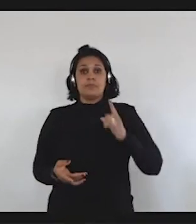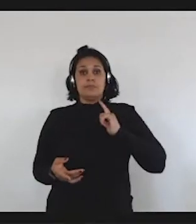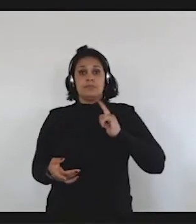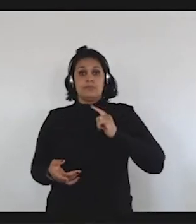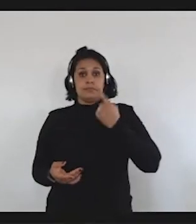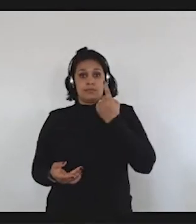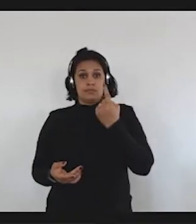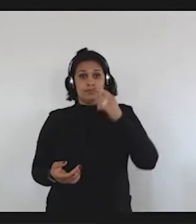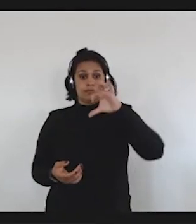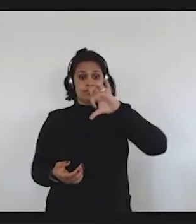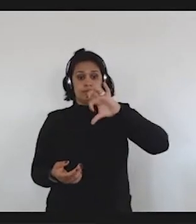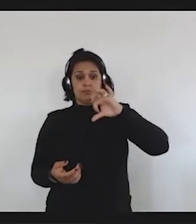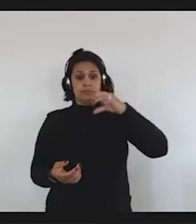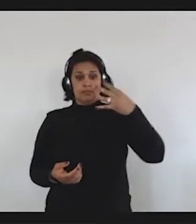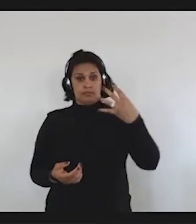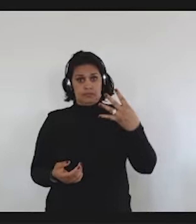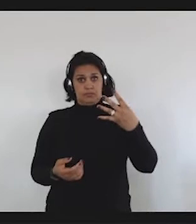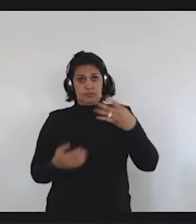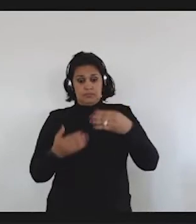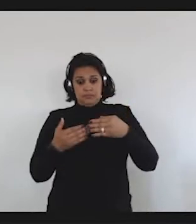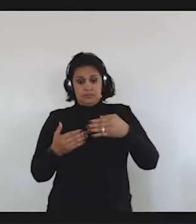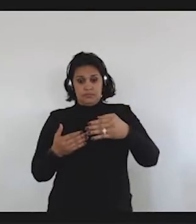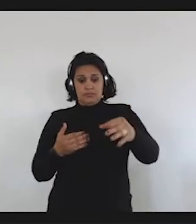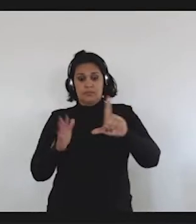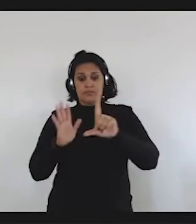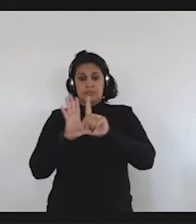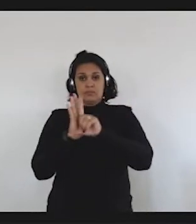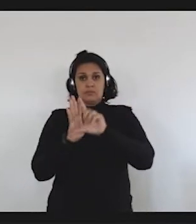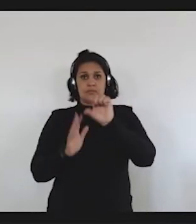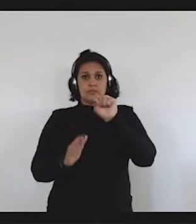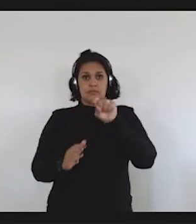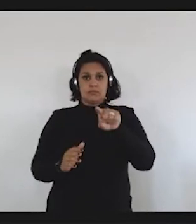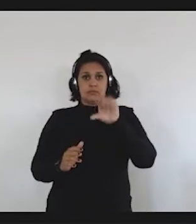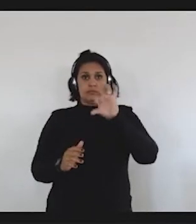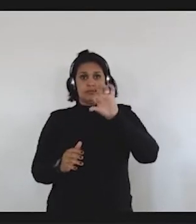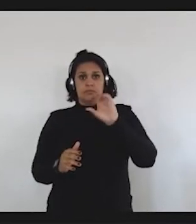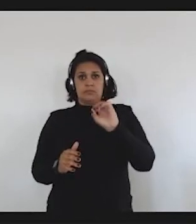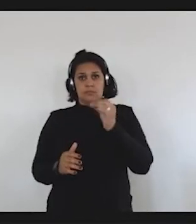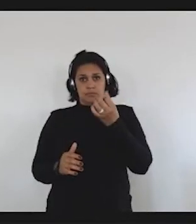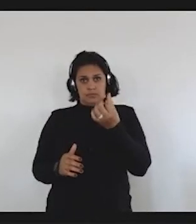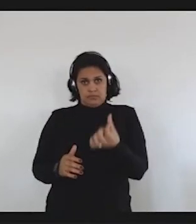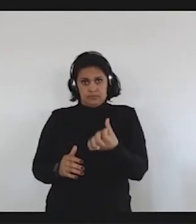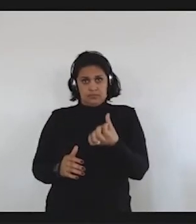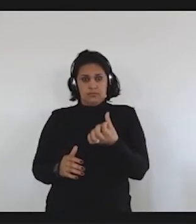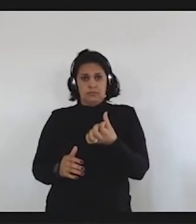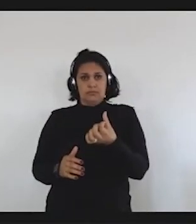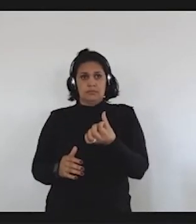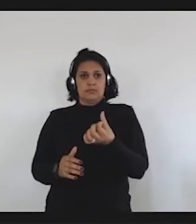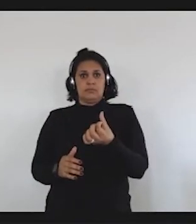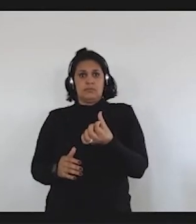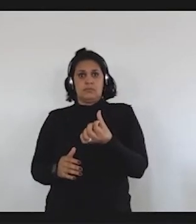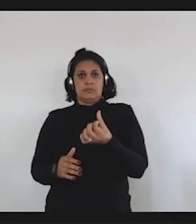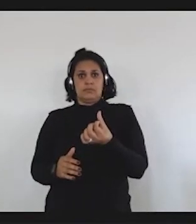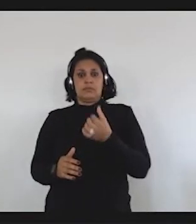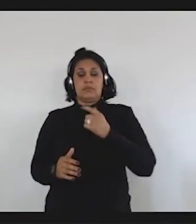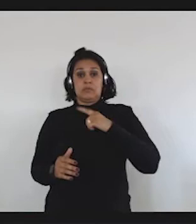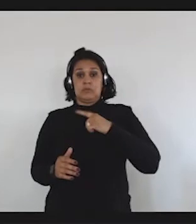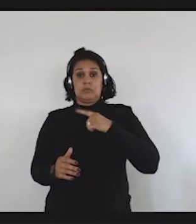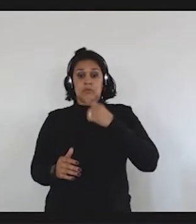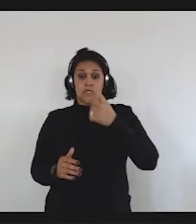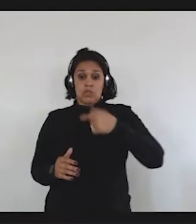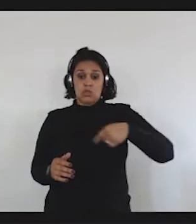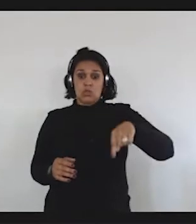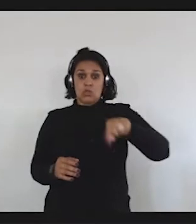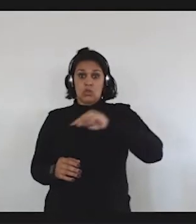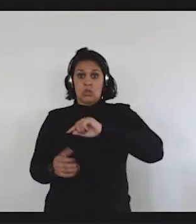94, tenhamos por força da Lei 8.906 as nossas prerrogativas de